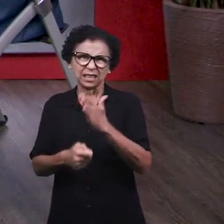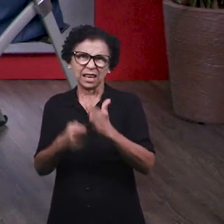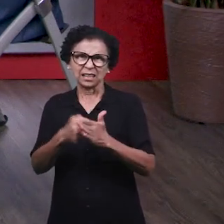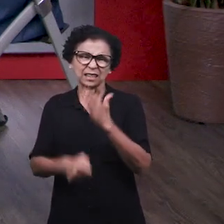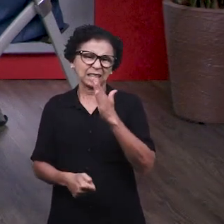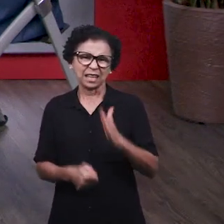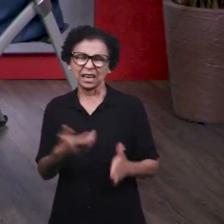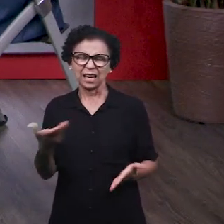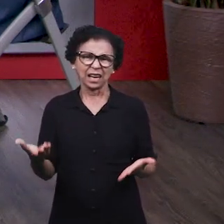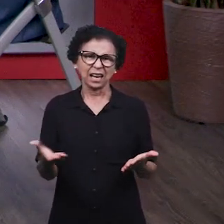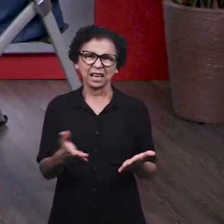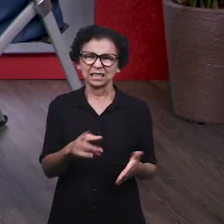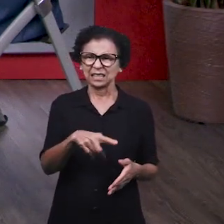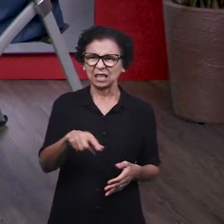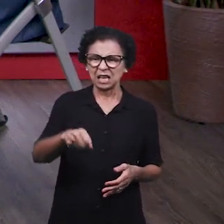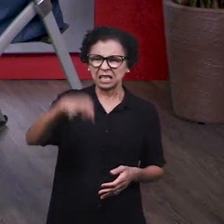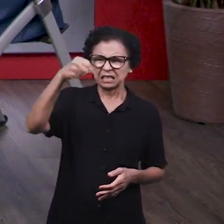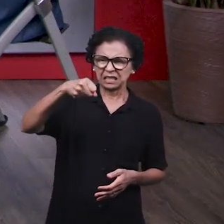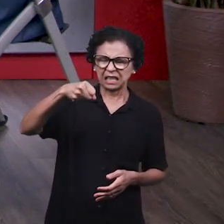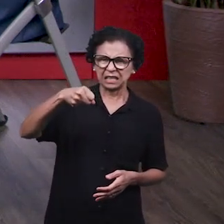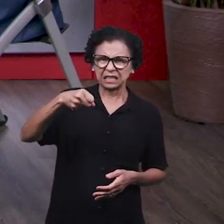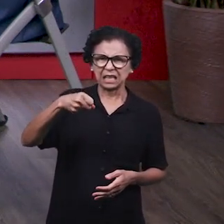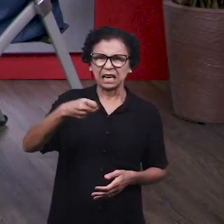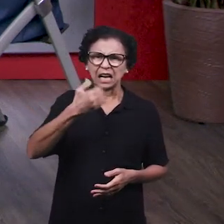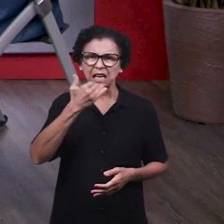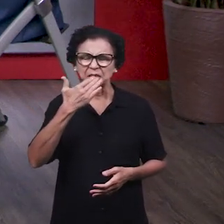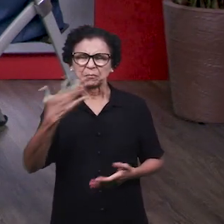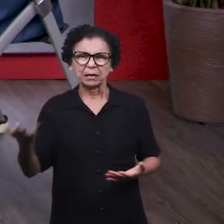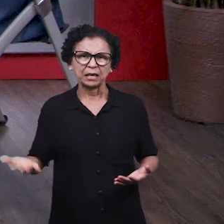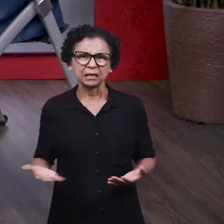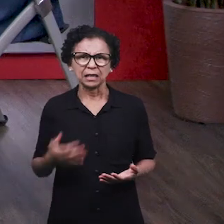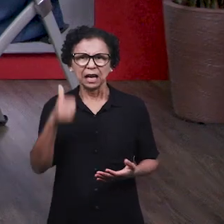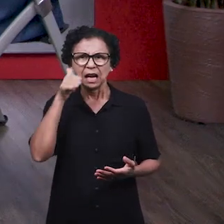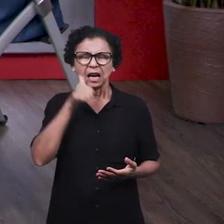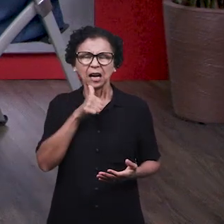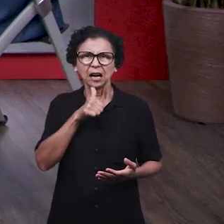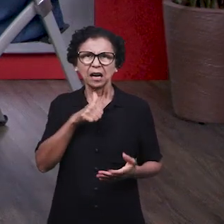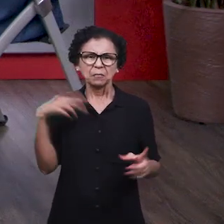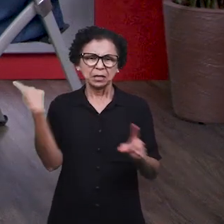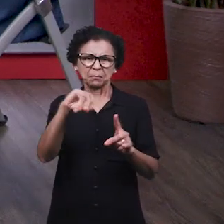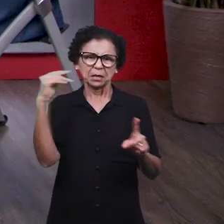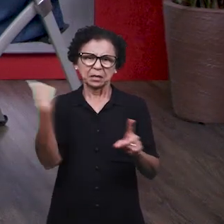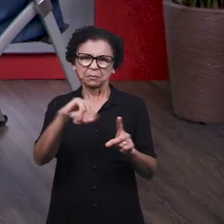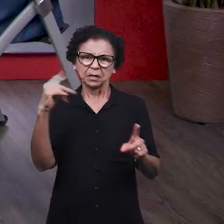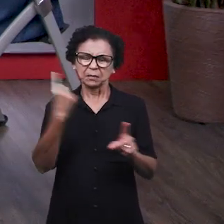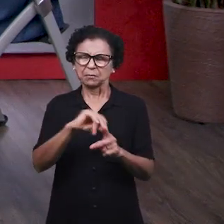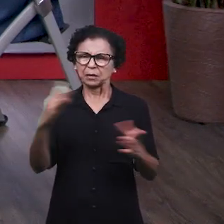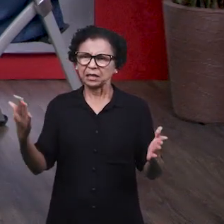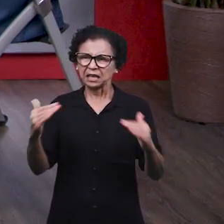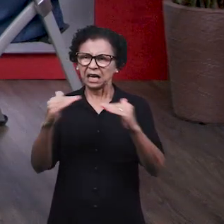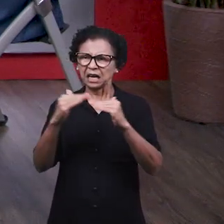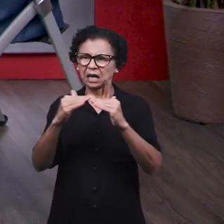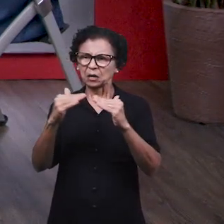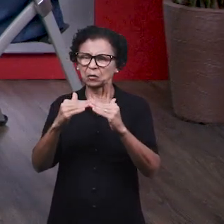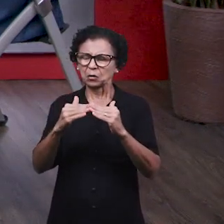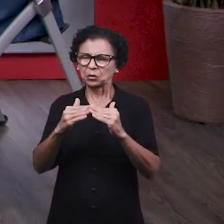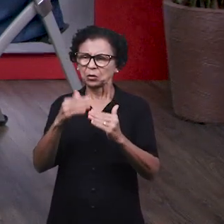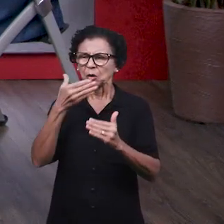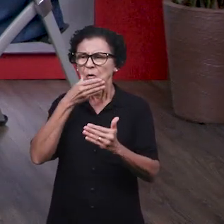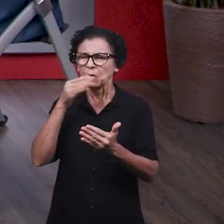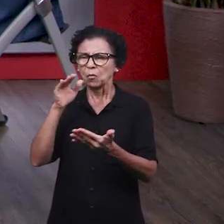penal, cesta básica, a mulher apanha, vamos dar uma cesta básica porque para fazer um acordo, aquilo ali realmente era